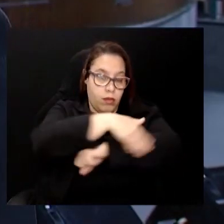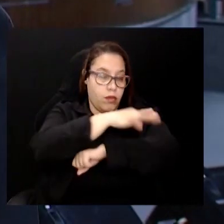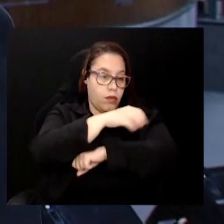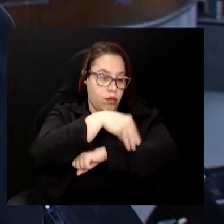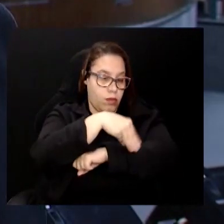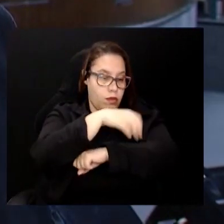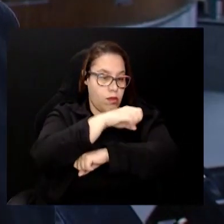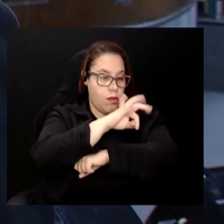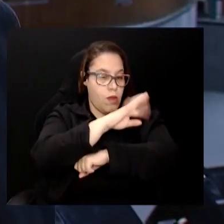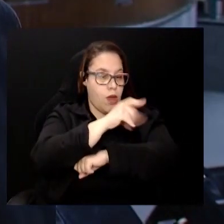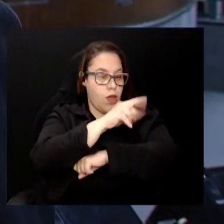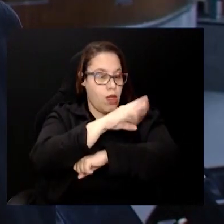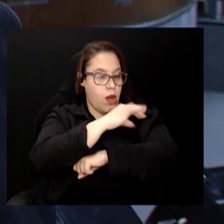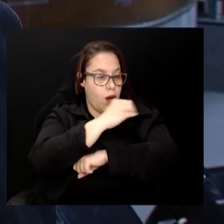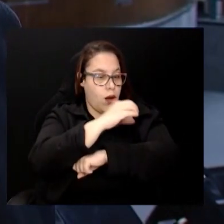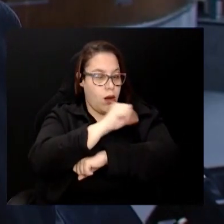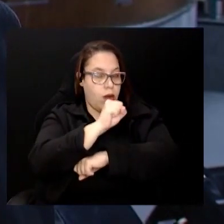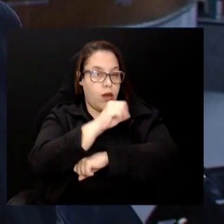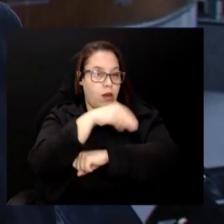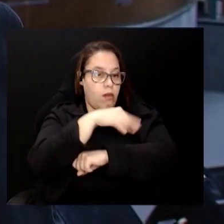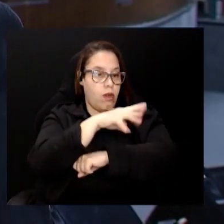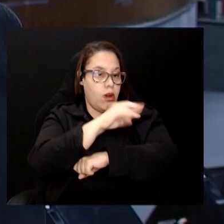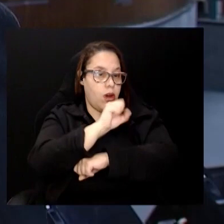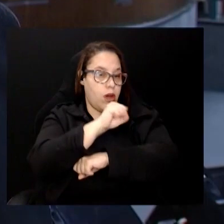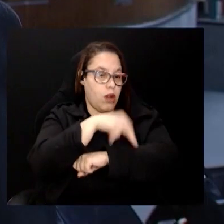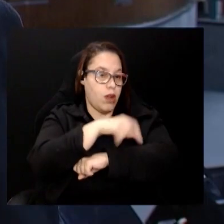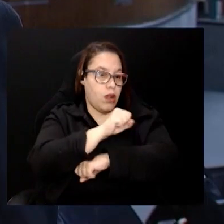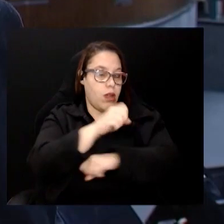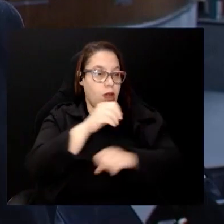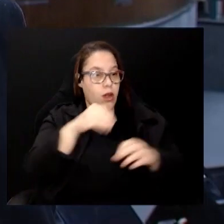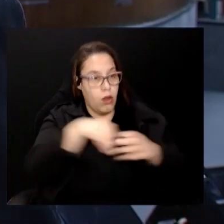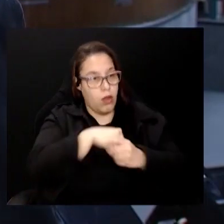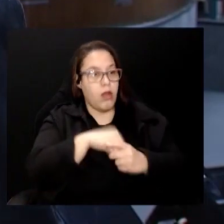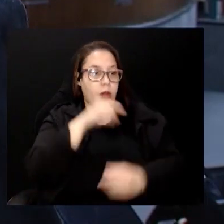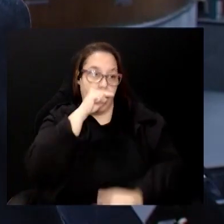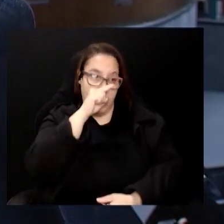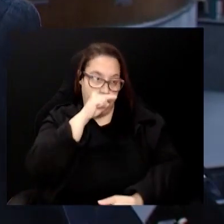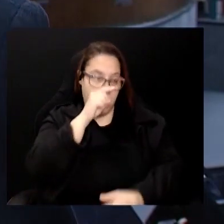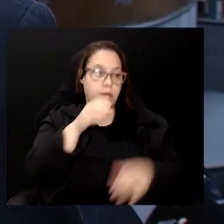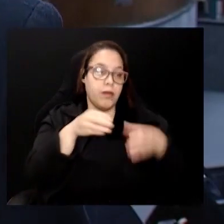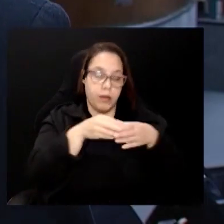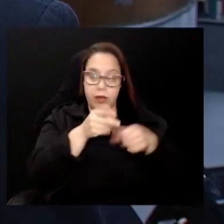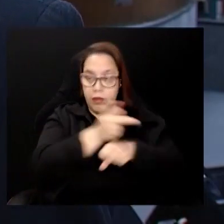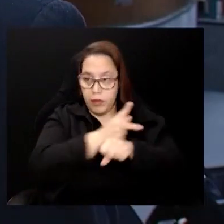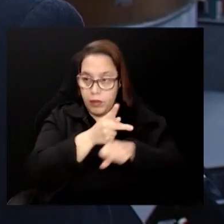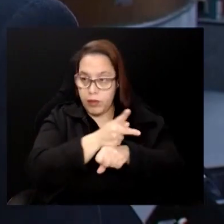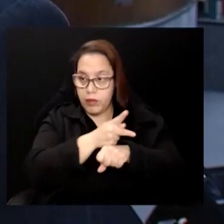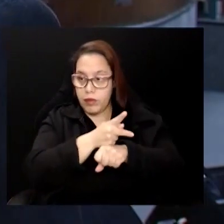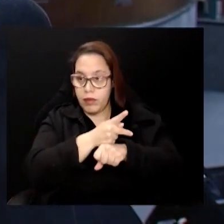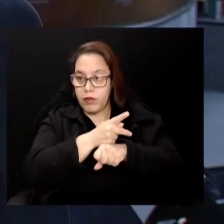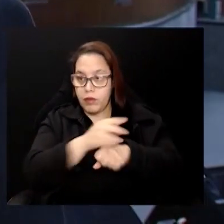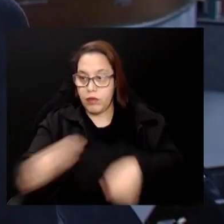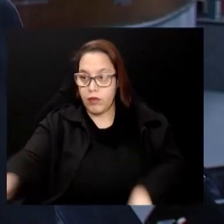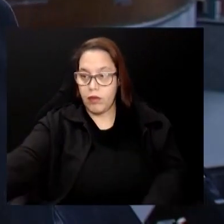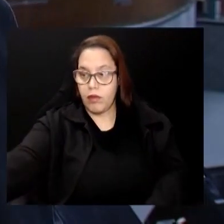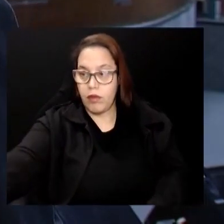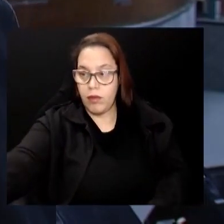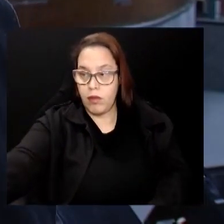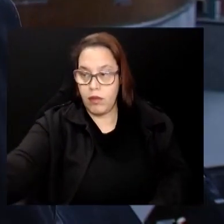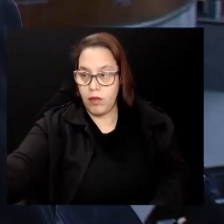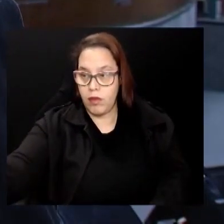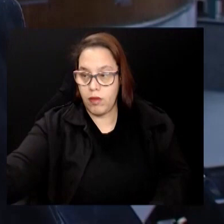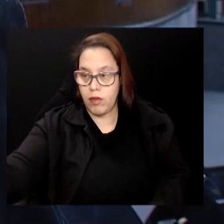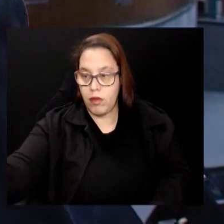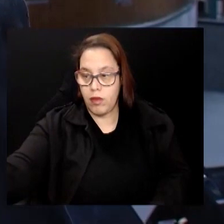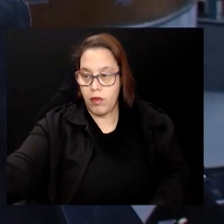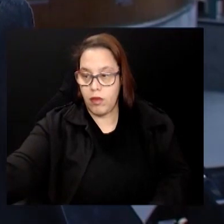da Avenida Mercedes-Benz, que fica dentro do distrito do Ouro Verde. Então essa comissão vai buscar, na interlocução com o governo do estado, com deputados federais,